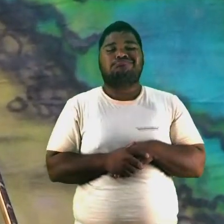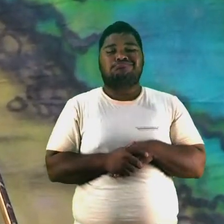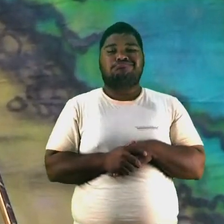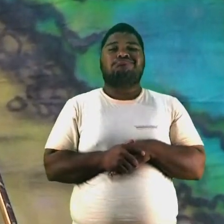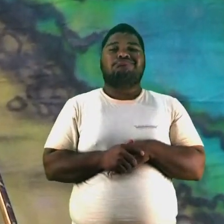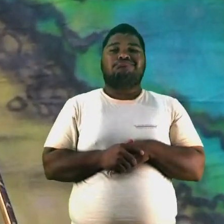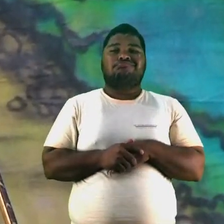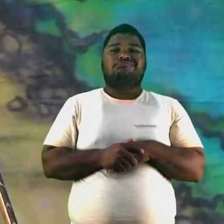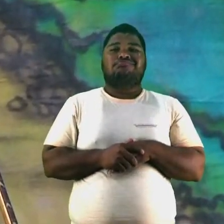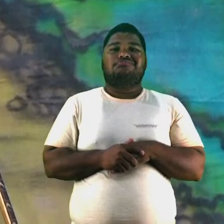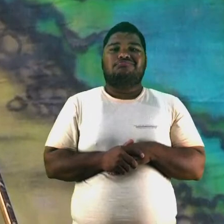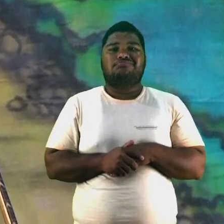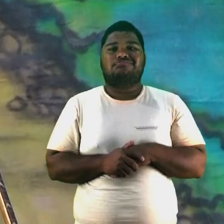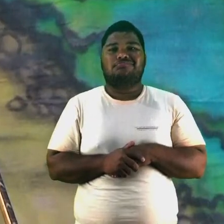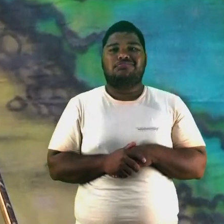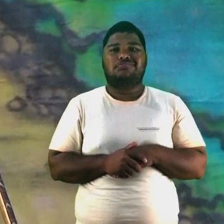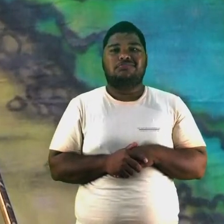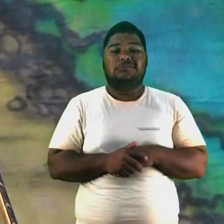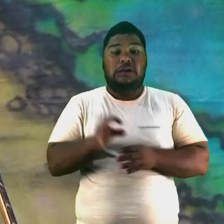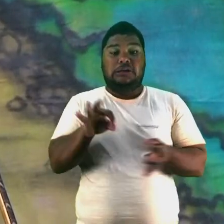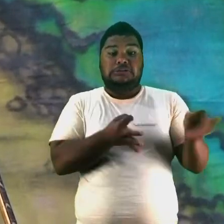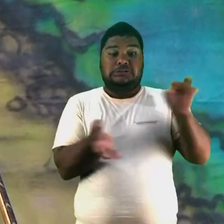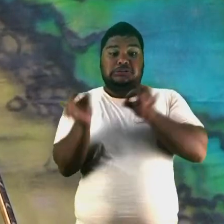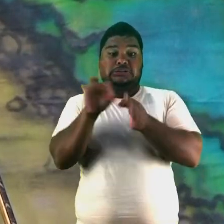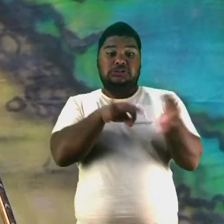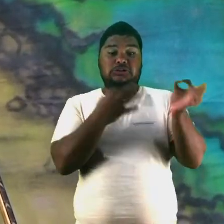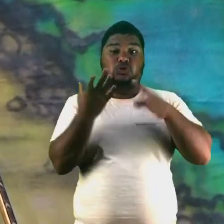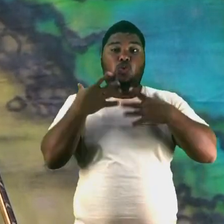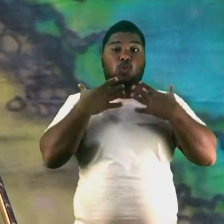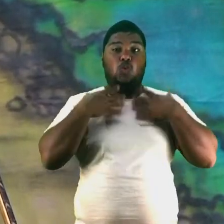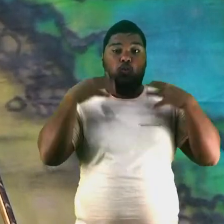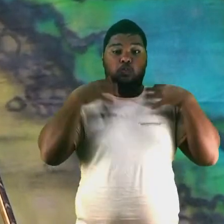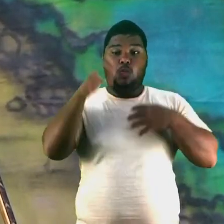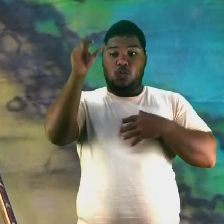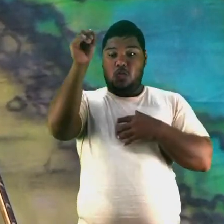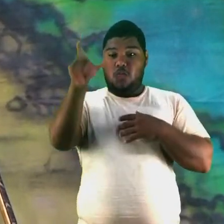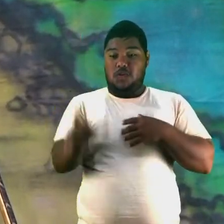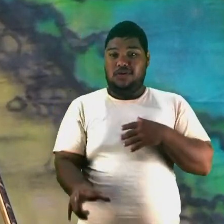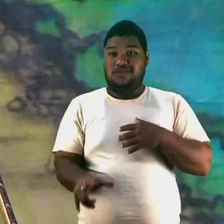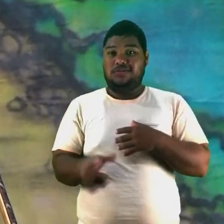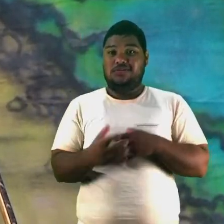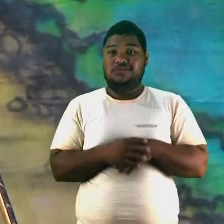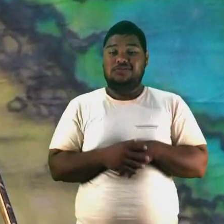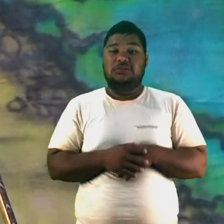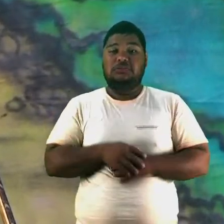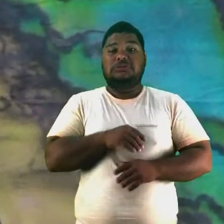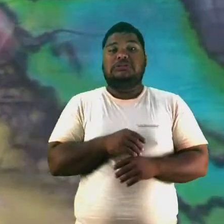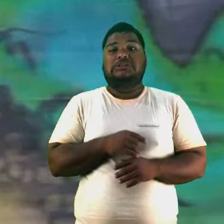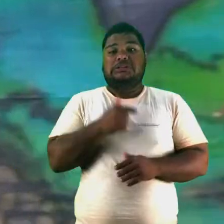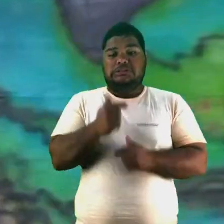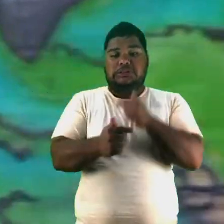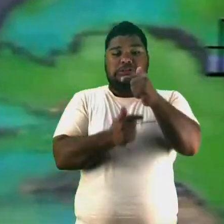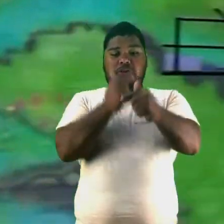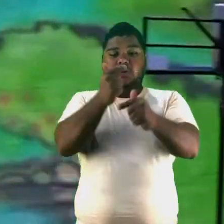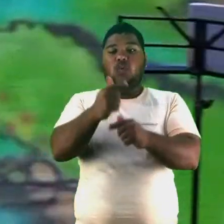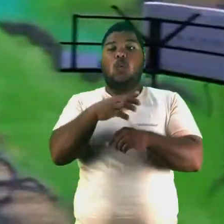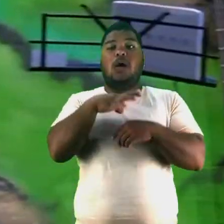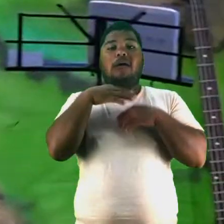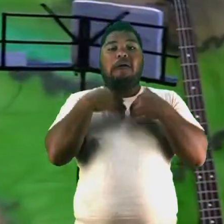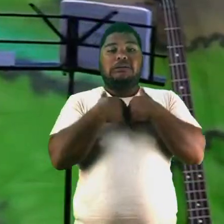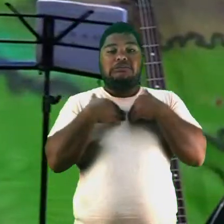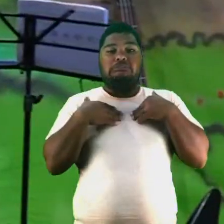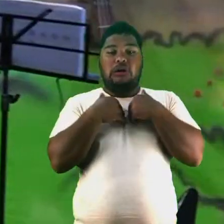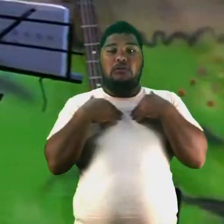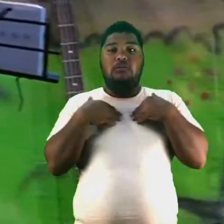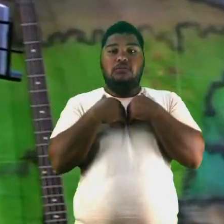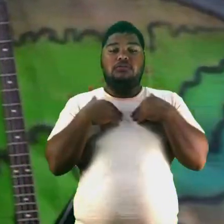Porque as ciências humanas acreditam que nós somos descendentes dos animais, e Deus criou você à sua